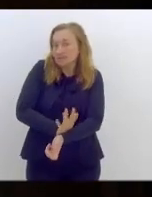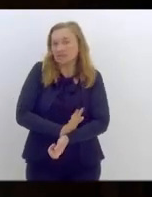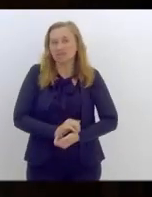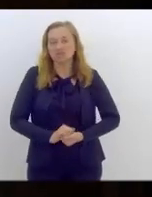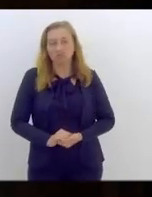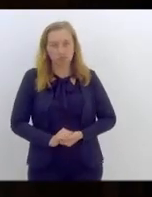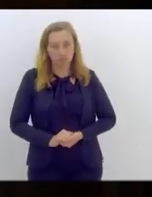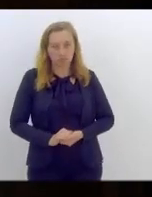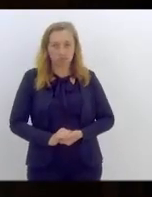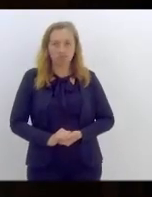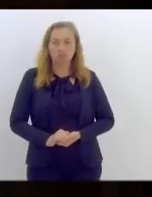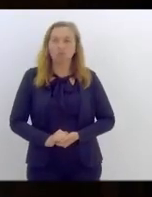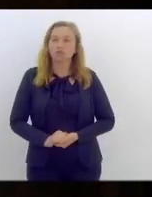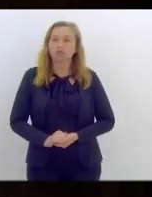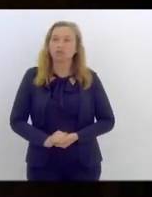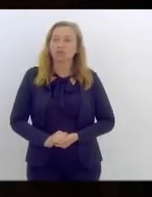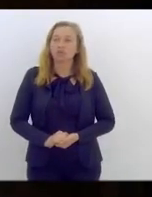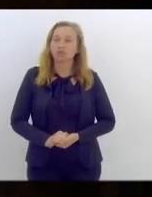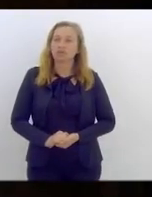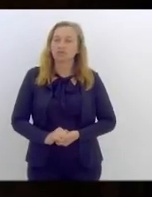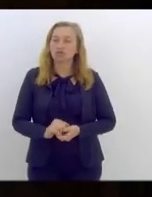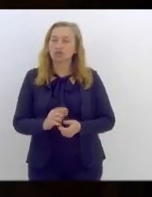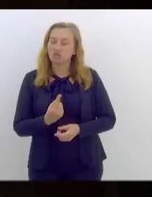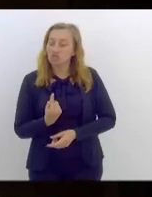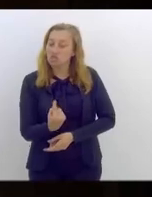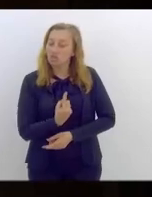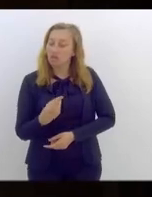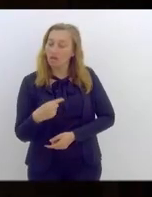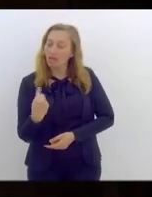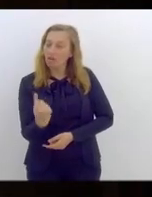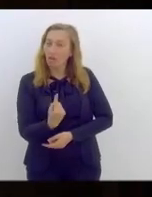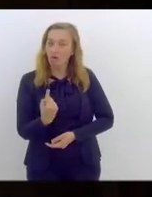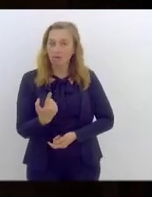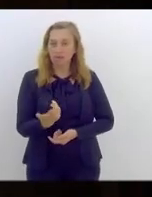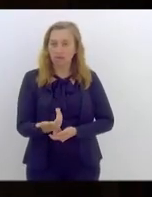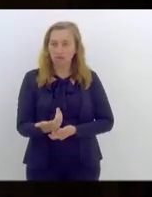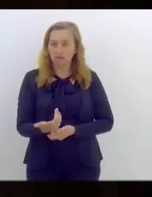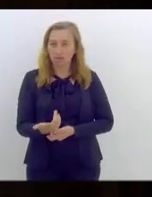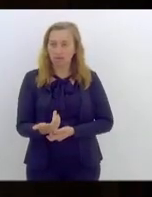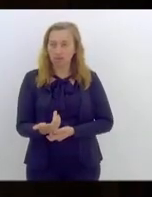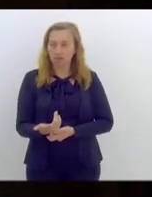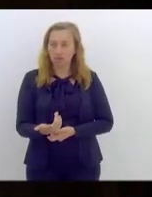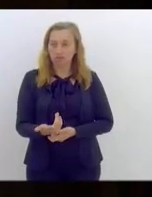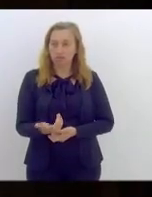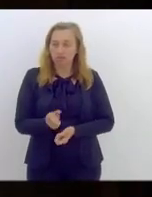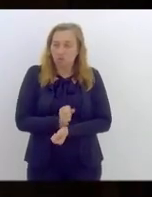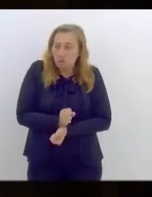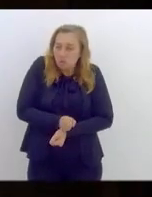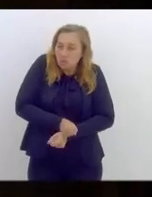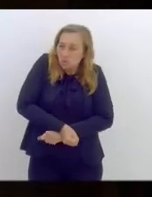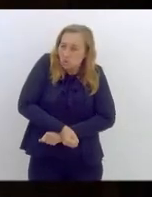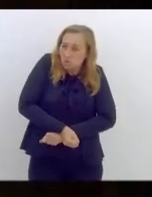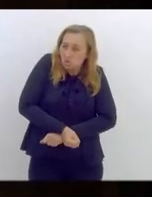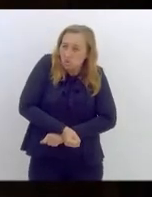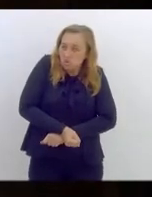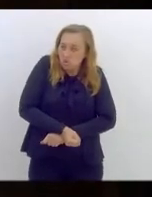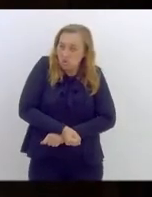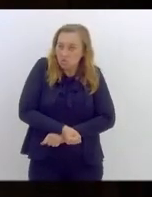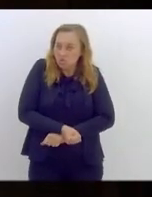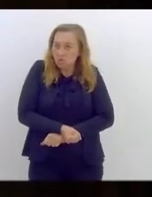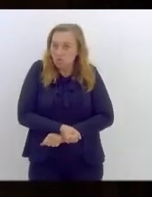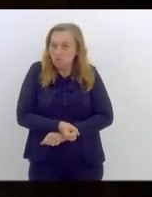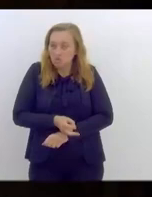esse racismo que nos isola, que nos aprisiona, que são grilhões, são correntes, que mantém o negro